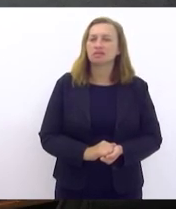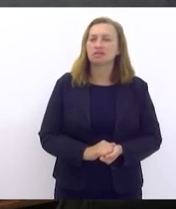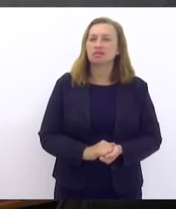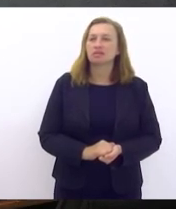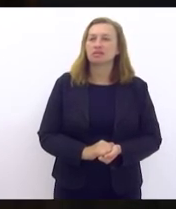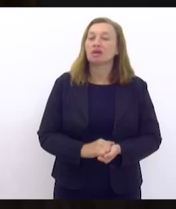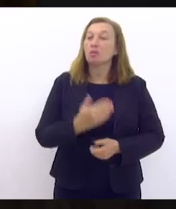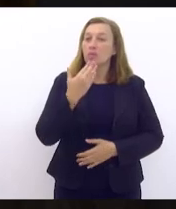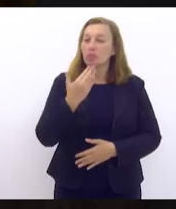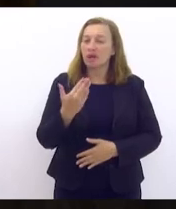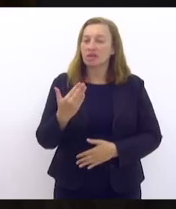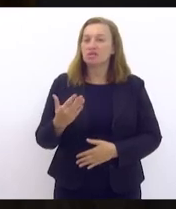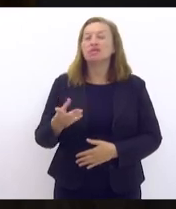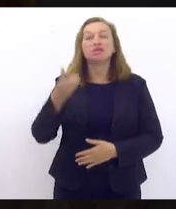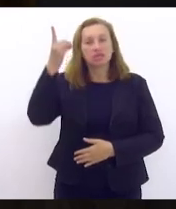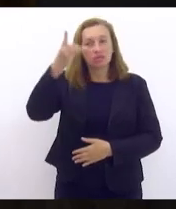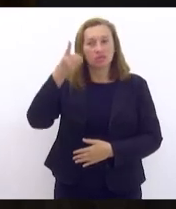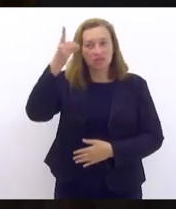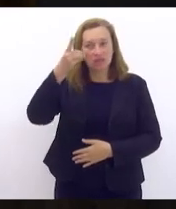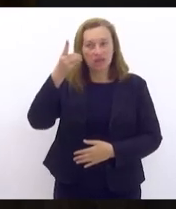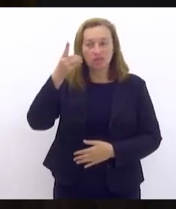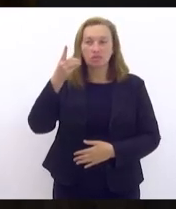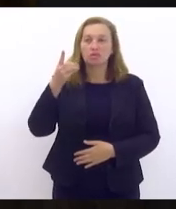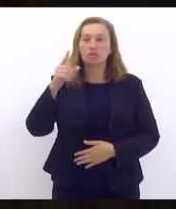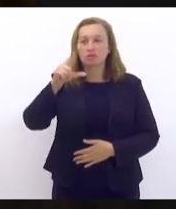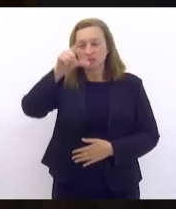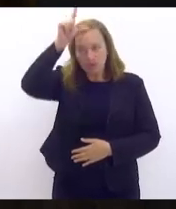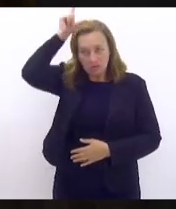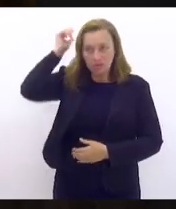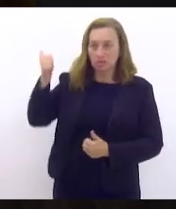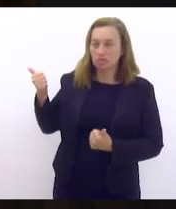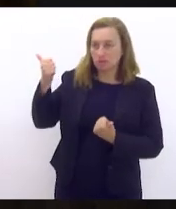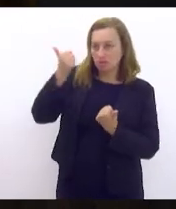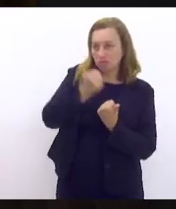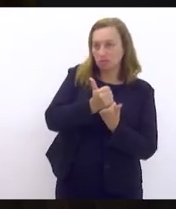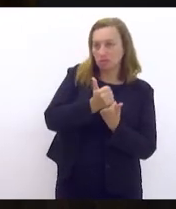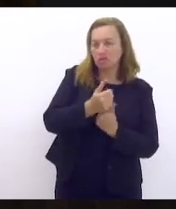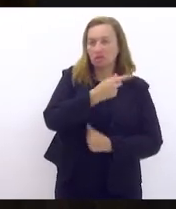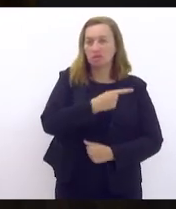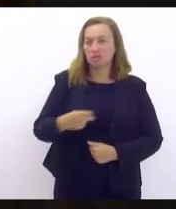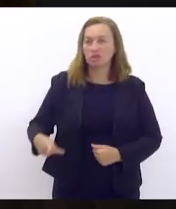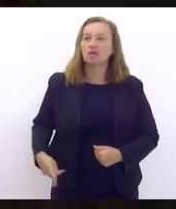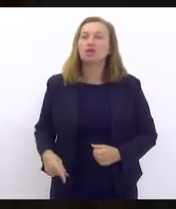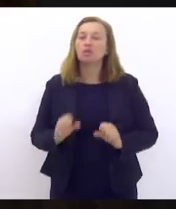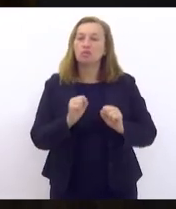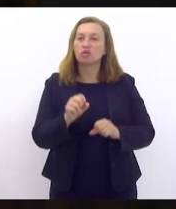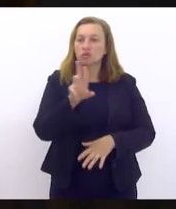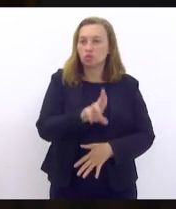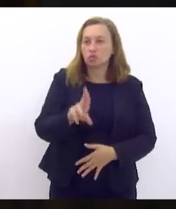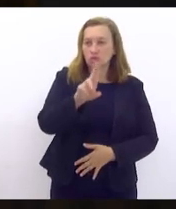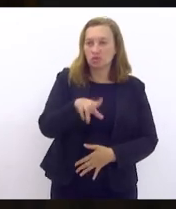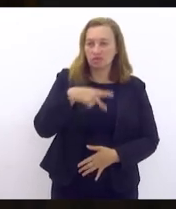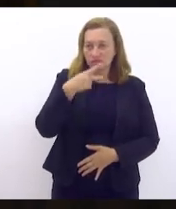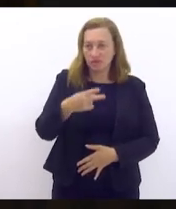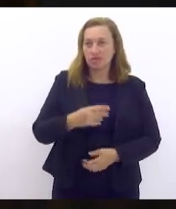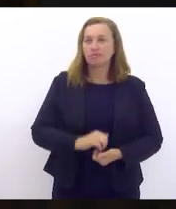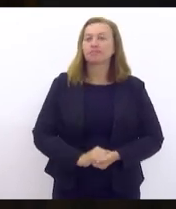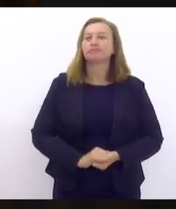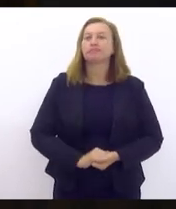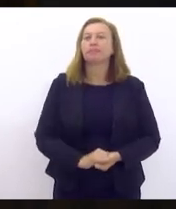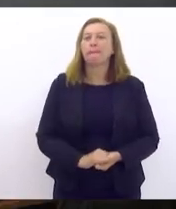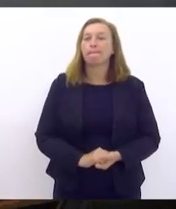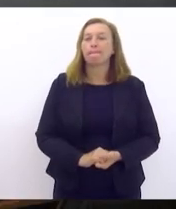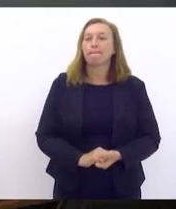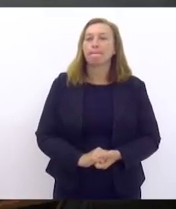solicita o nome Deputado Luiz Paulo que possa assumir a presidência para que eu possa fazer o uso da palavra